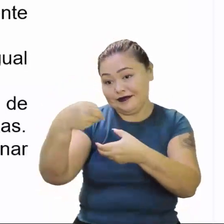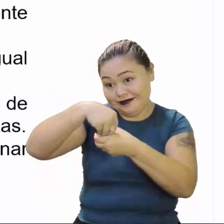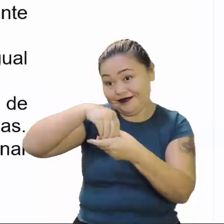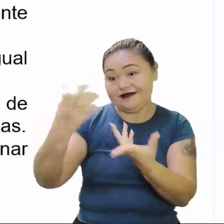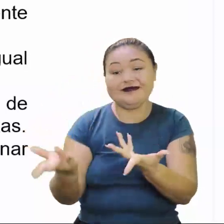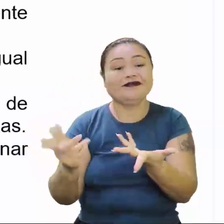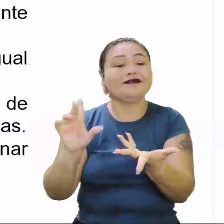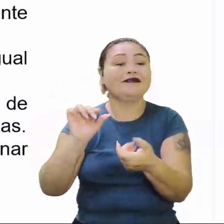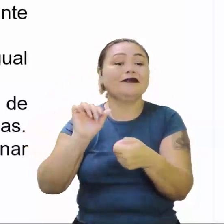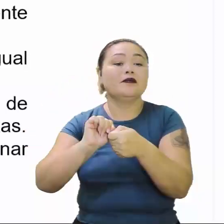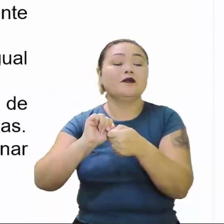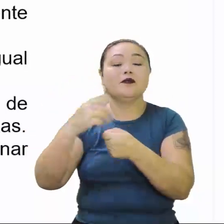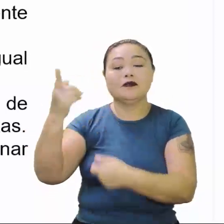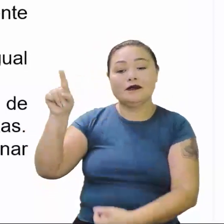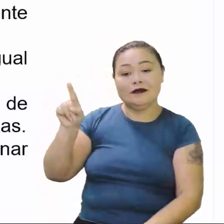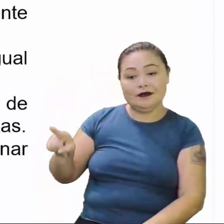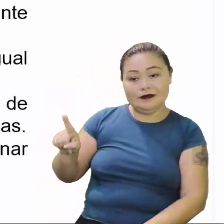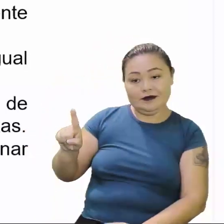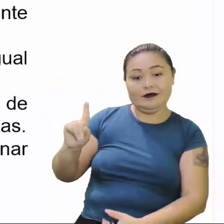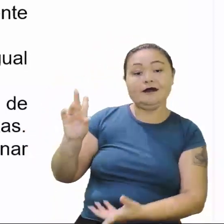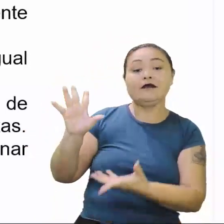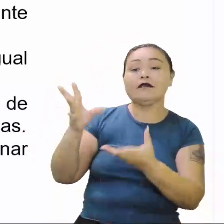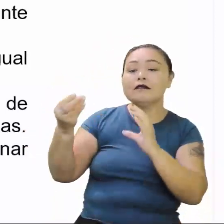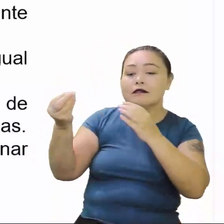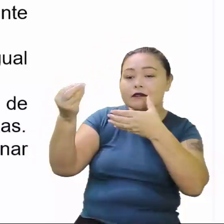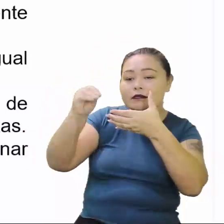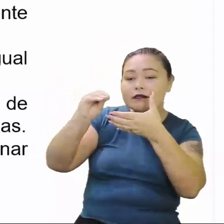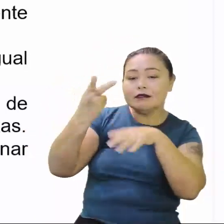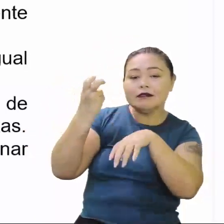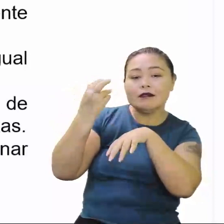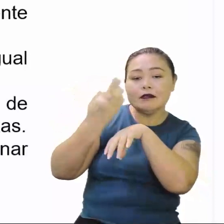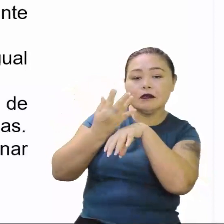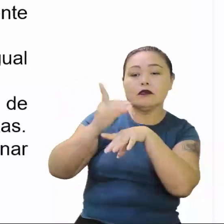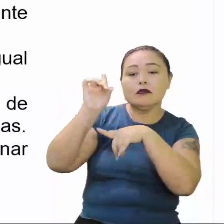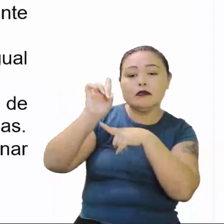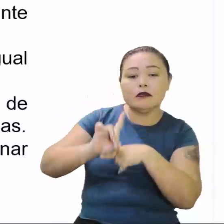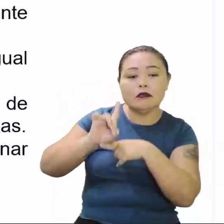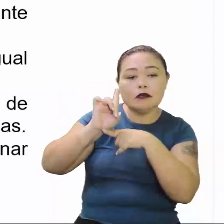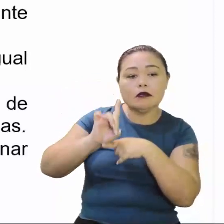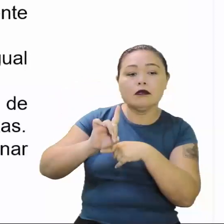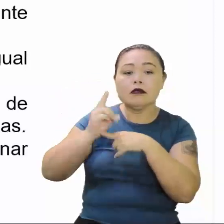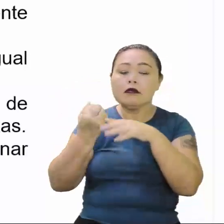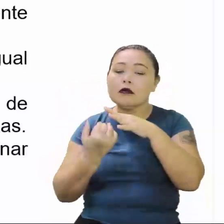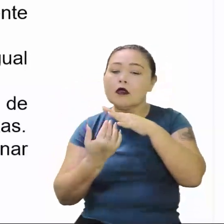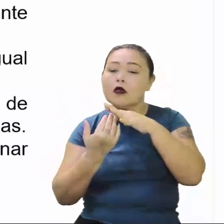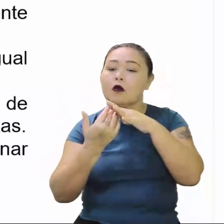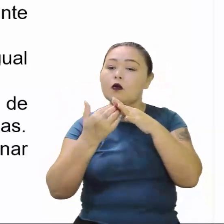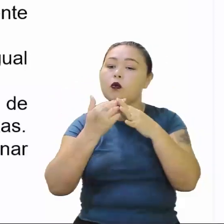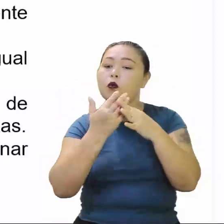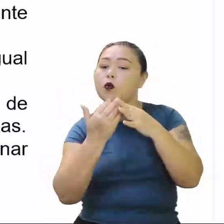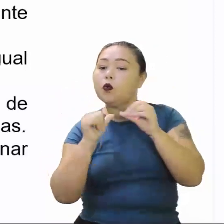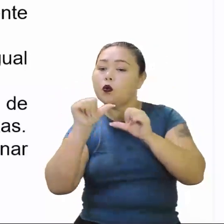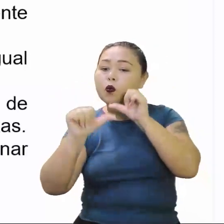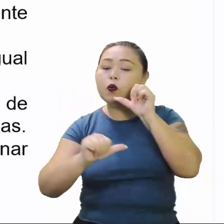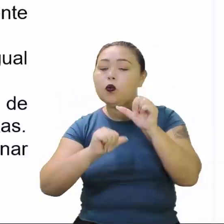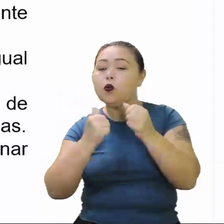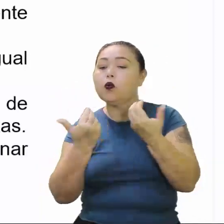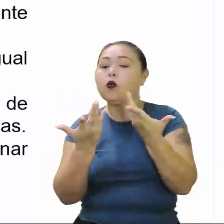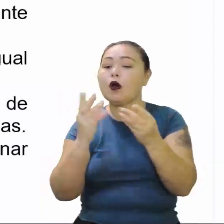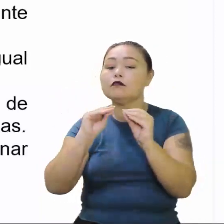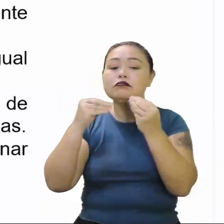3. As propriedades físicas como densidade, ponto de fusão e de ebulição de uma